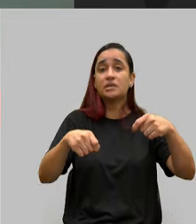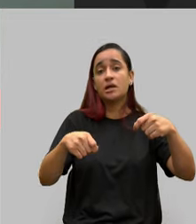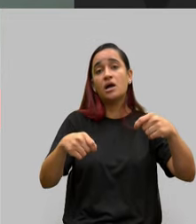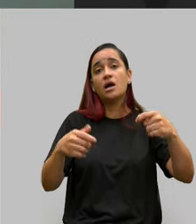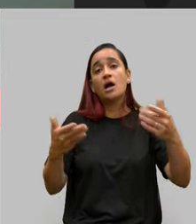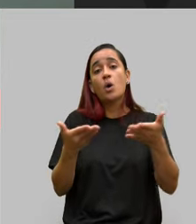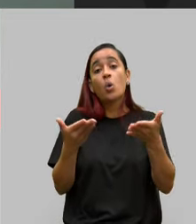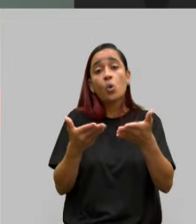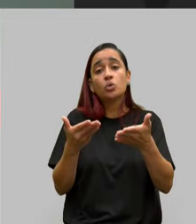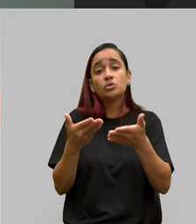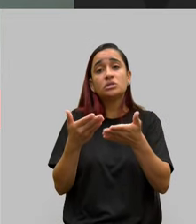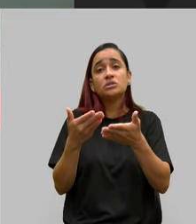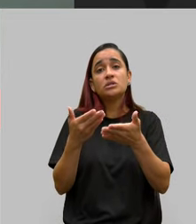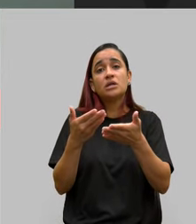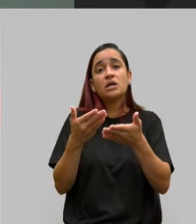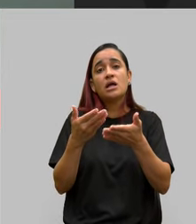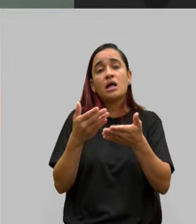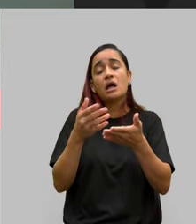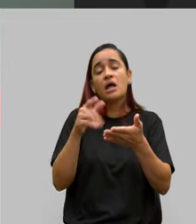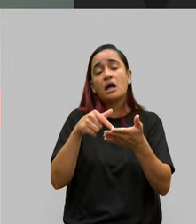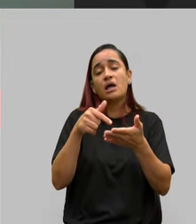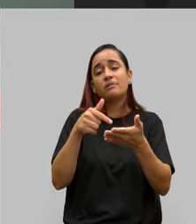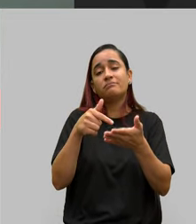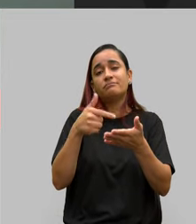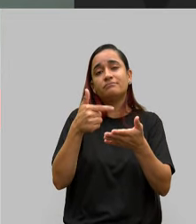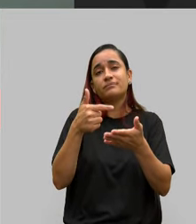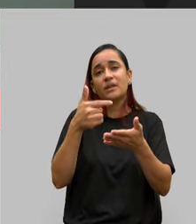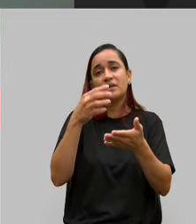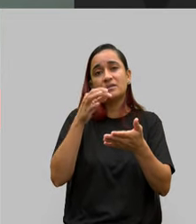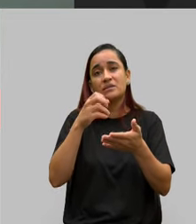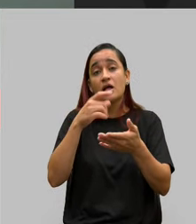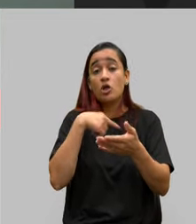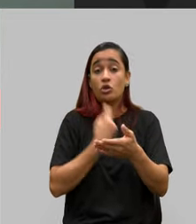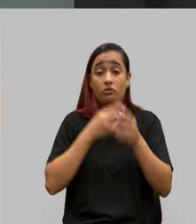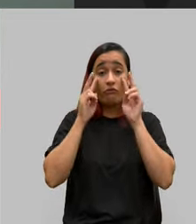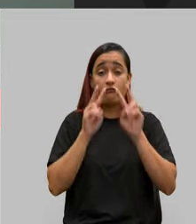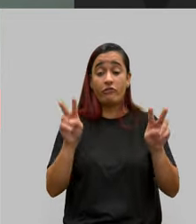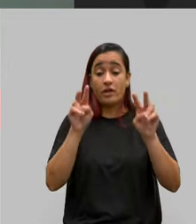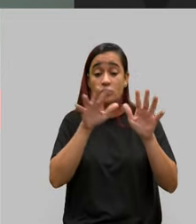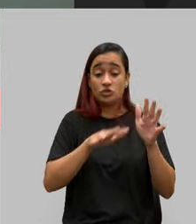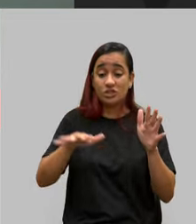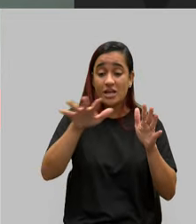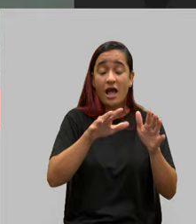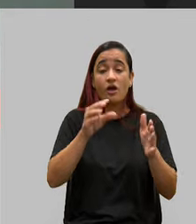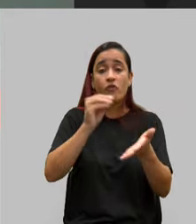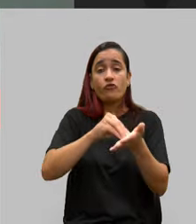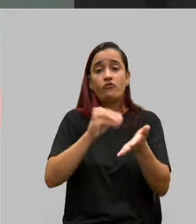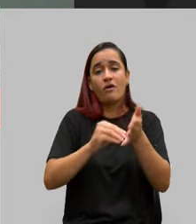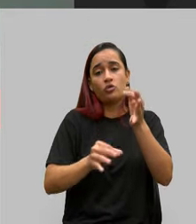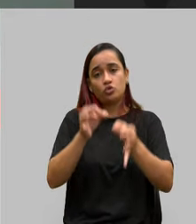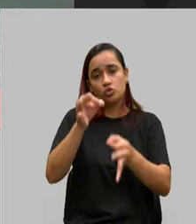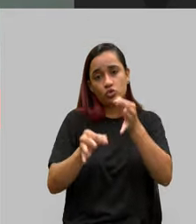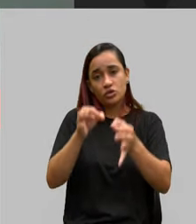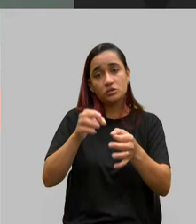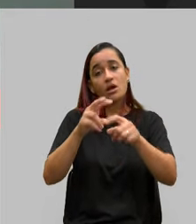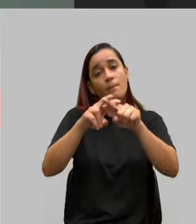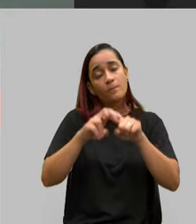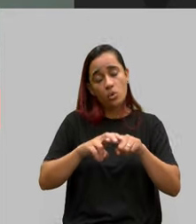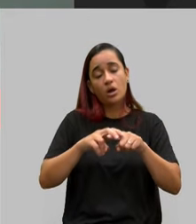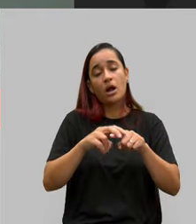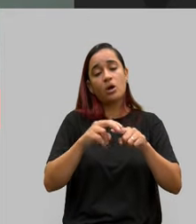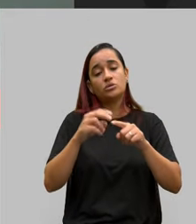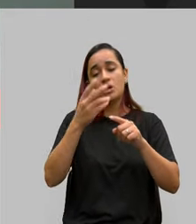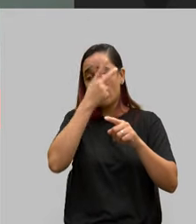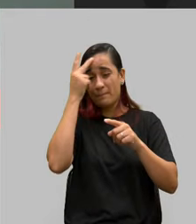através da PEC 4523 e que veremos um cenário já reconhecido de injustiça e enceramento de Corpos pretos pobres e